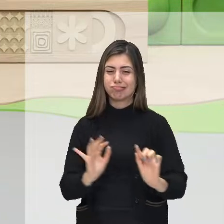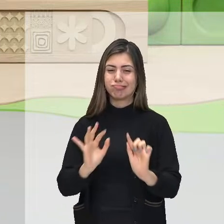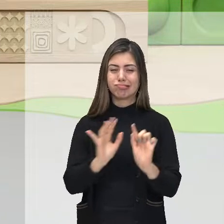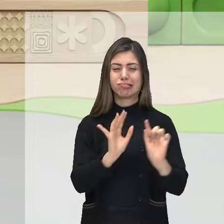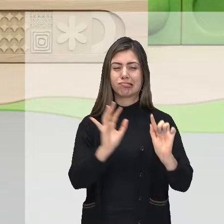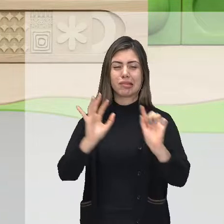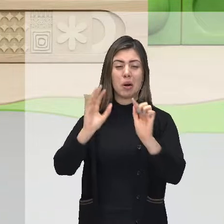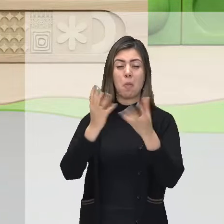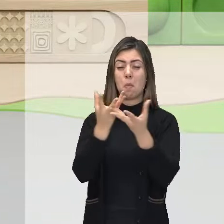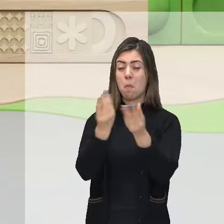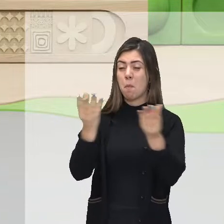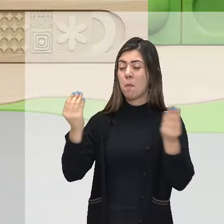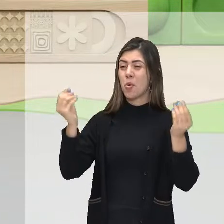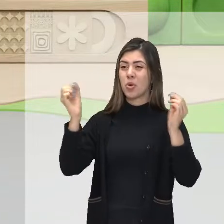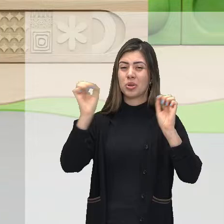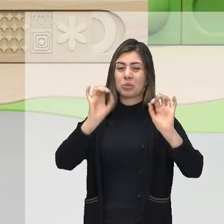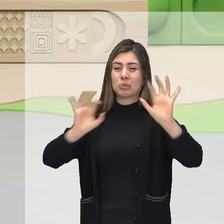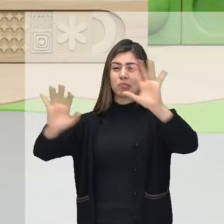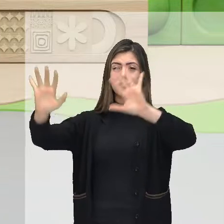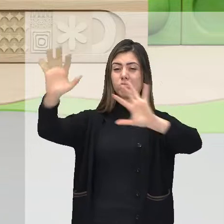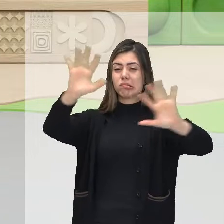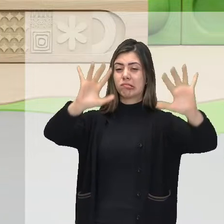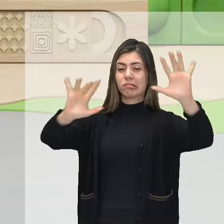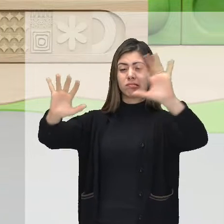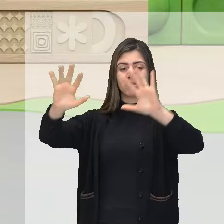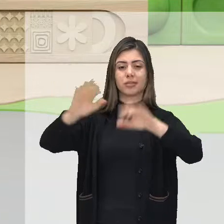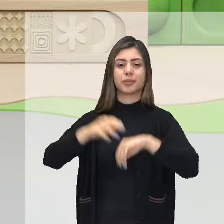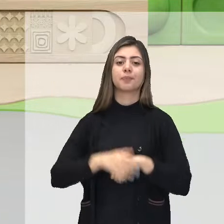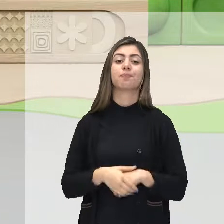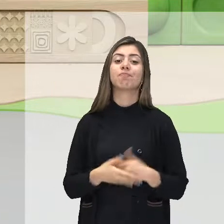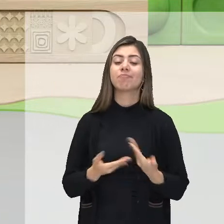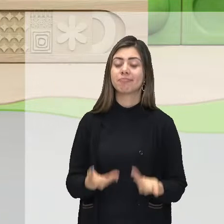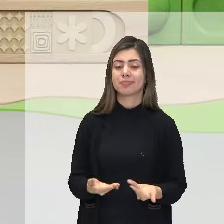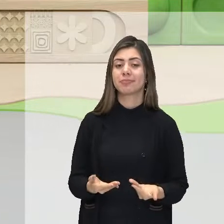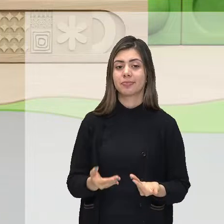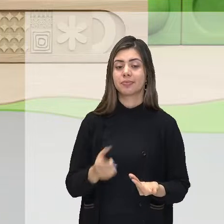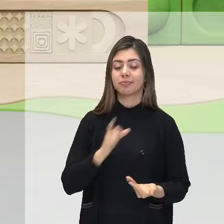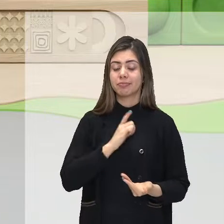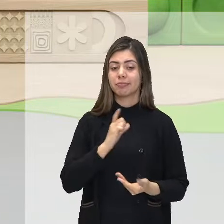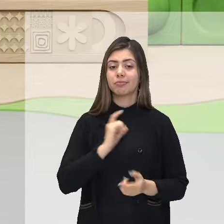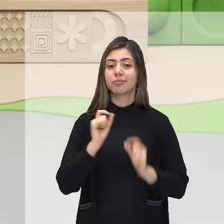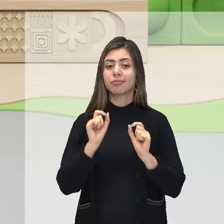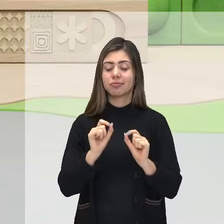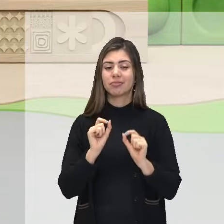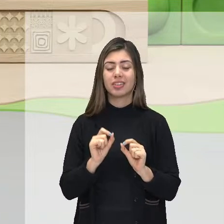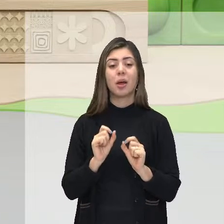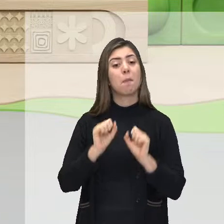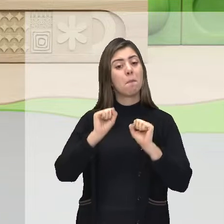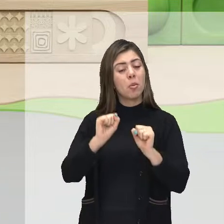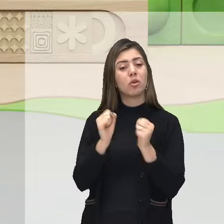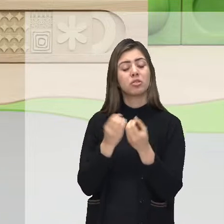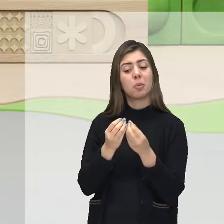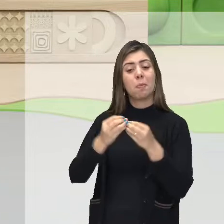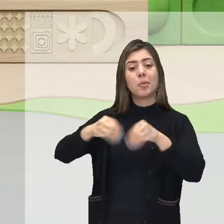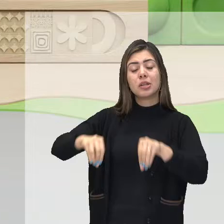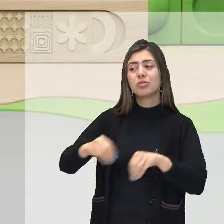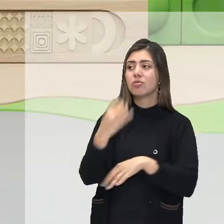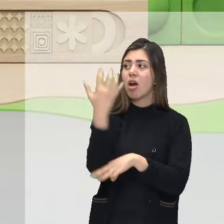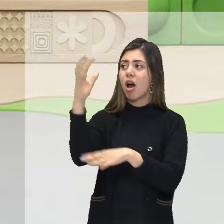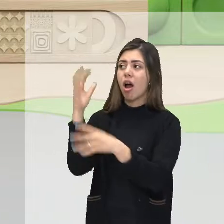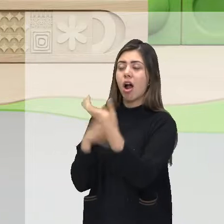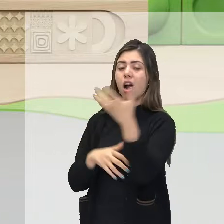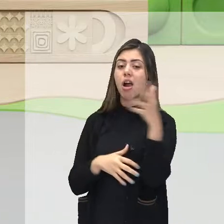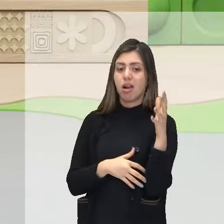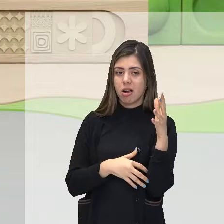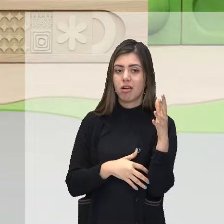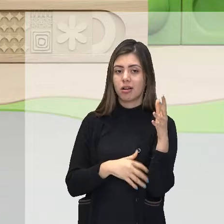grande quantidade de gases que são liberados. Esses gases, eles fazem tanto mal ao meio ambiente,